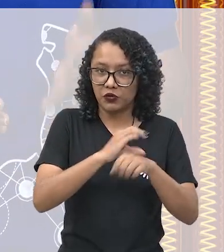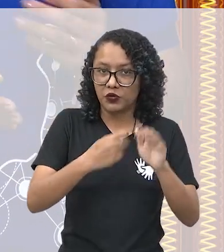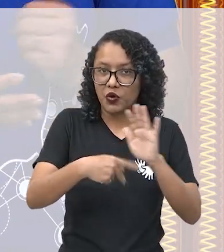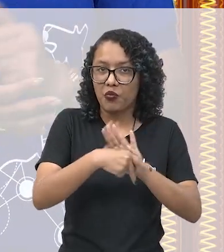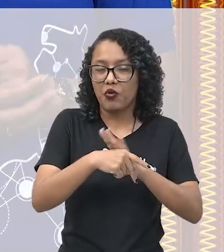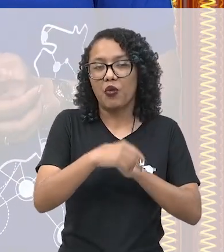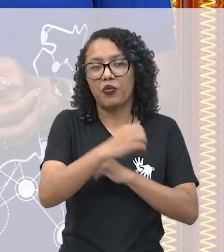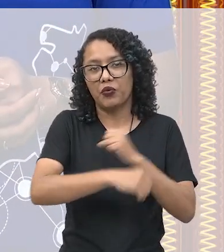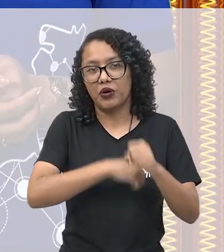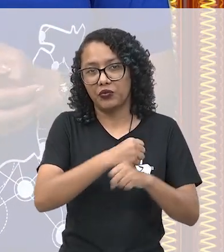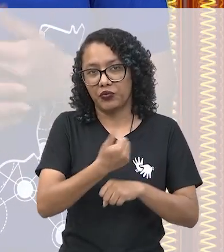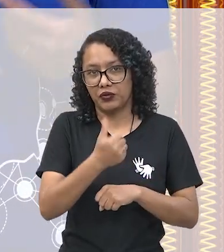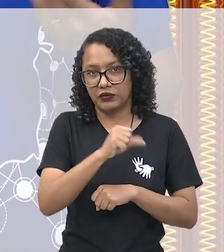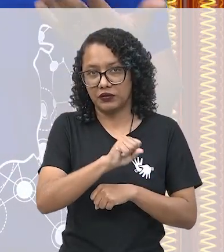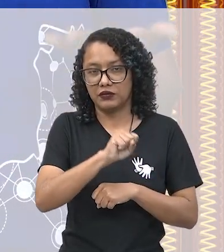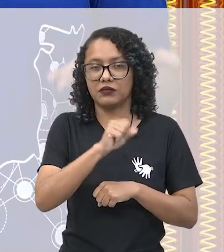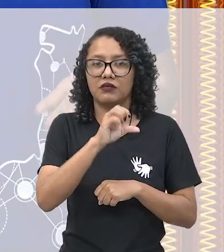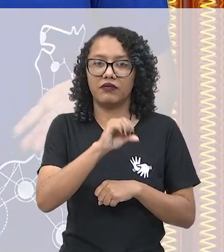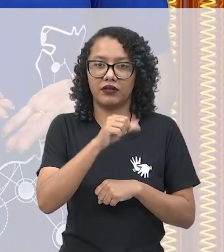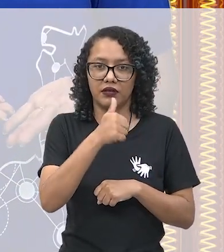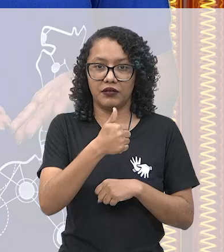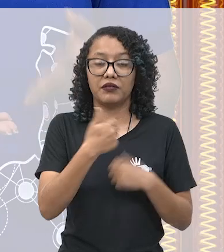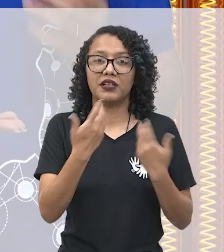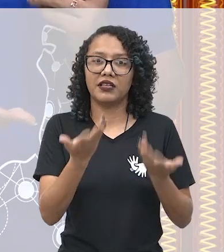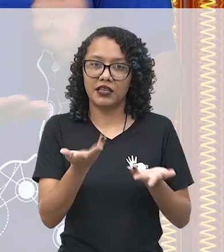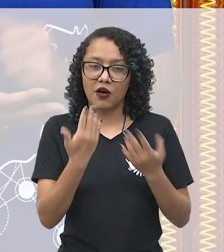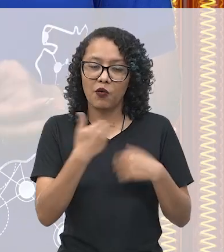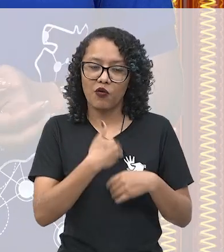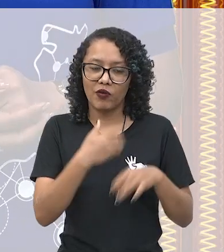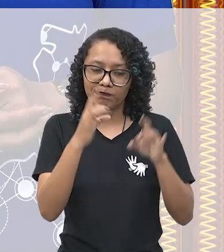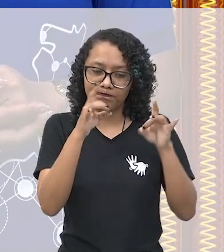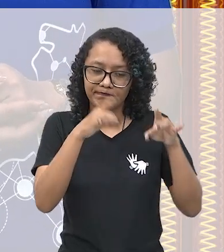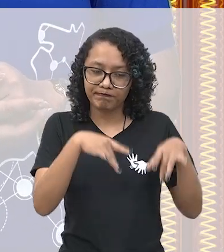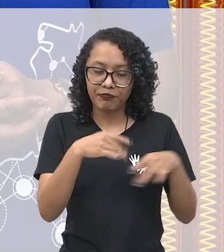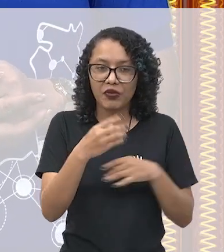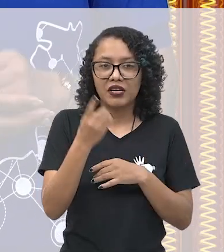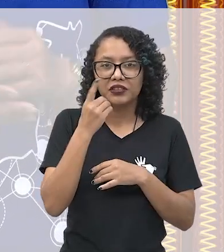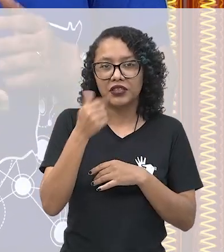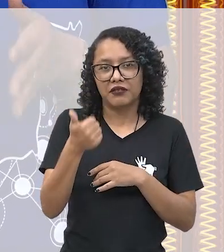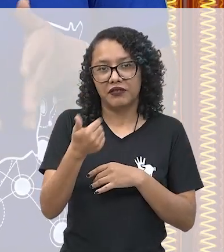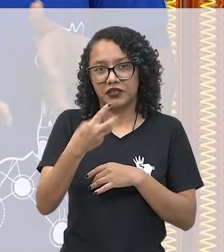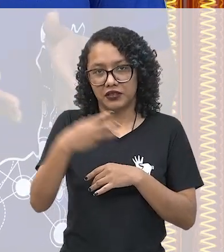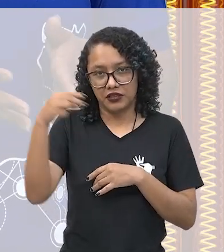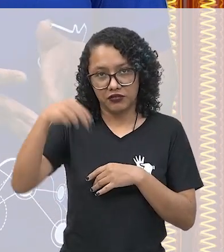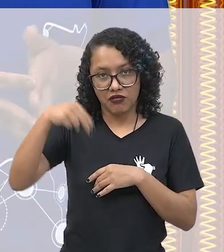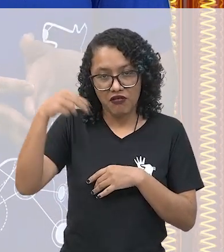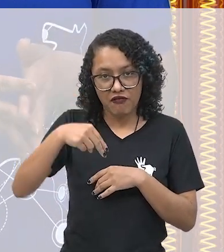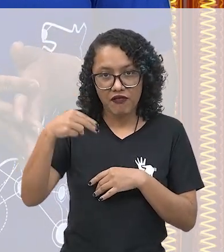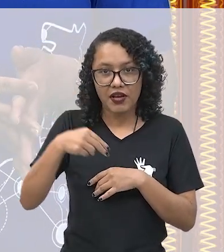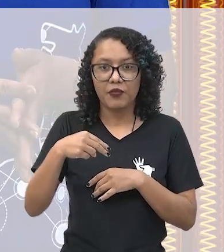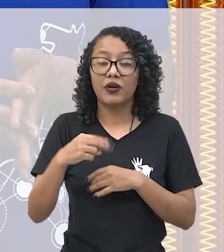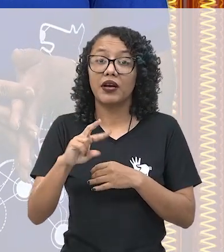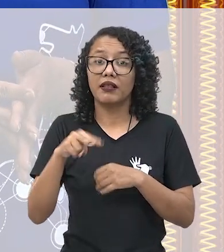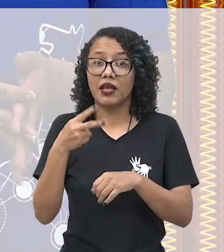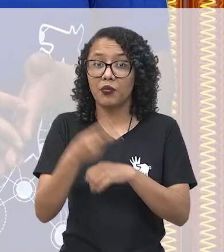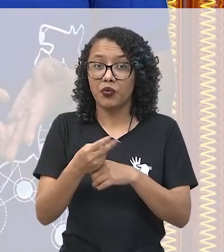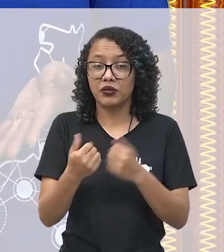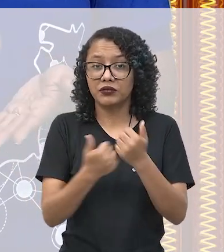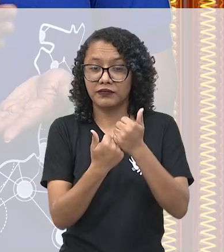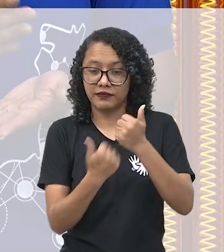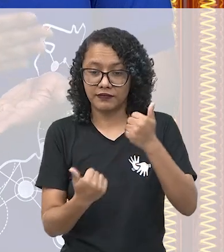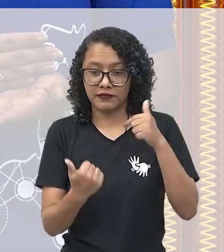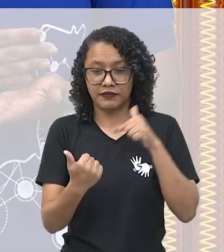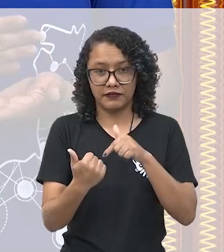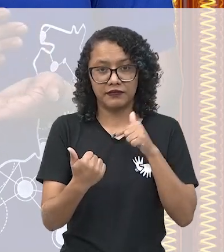1891. Então ele vai renunciar ao governo no dia 23 de novembro, sendo sucedido pelo